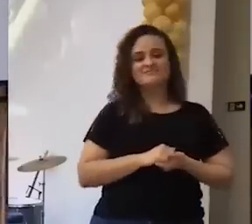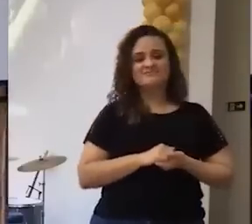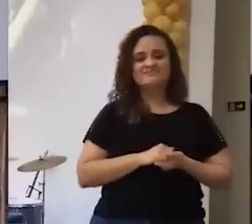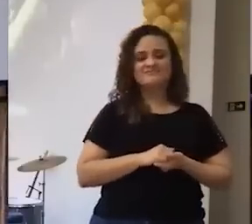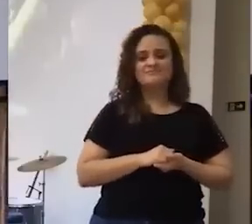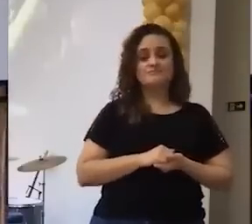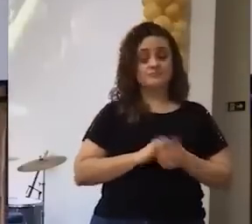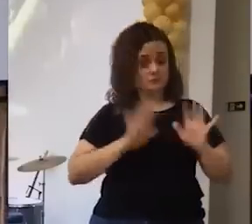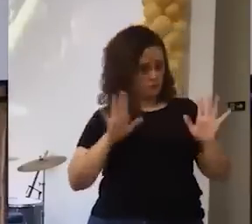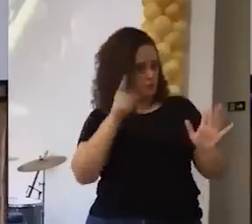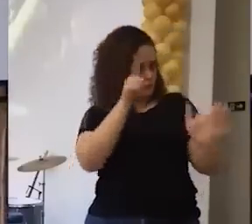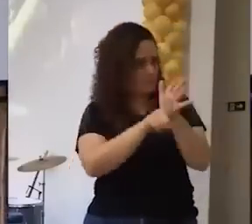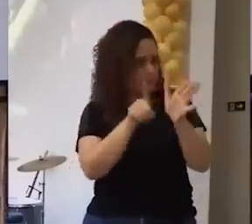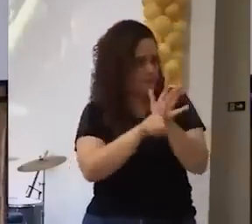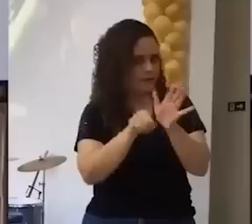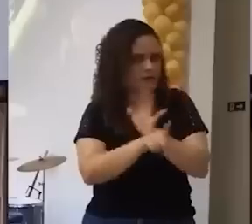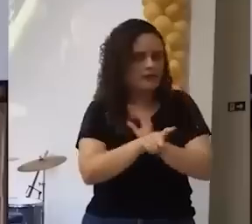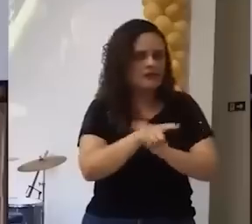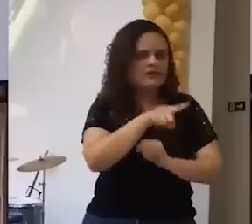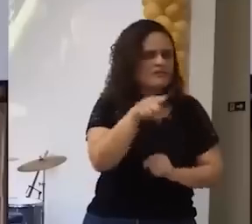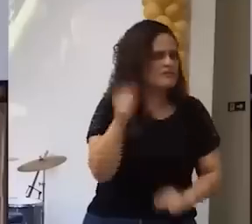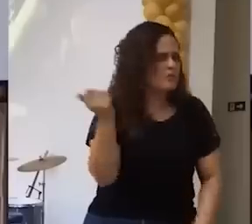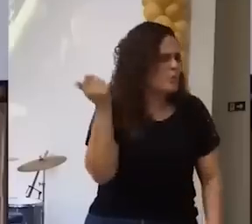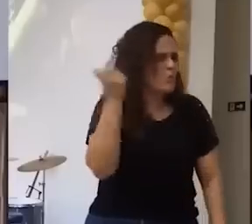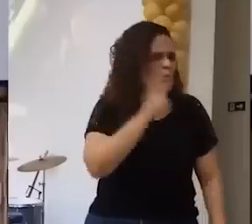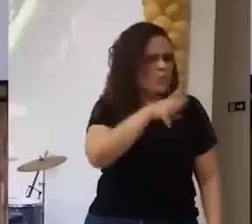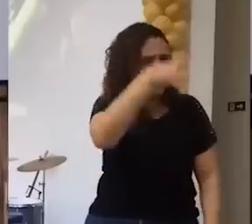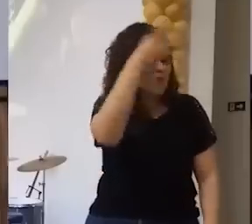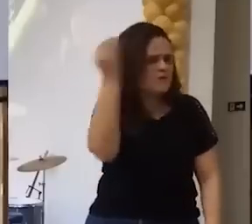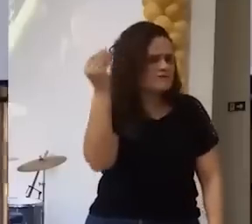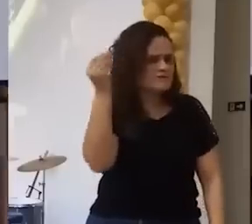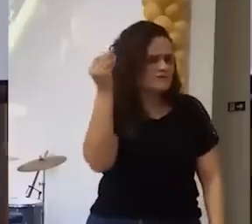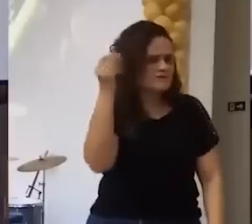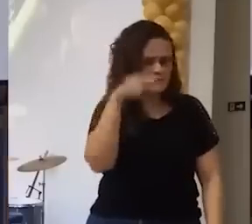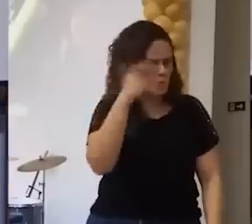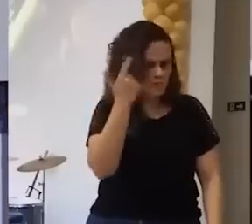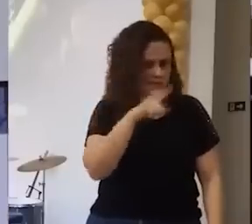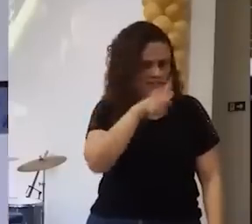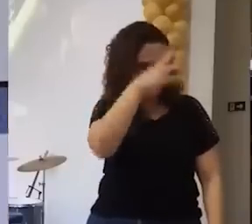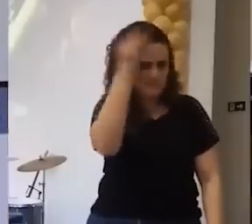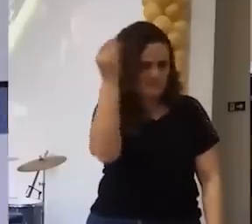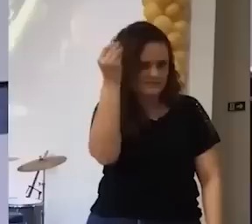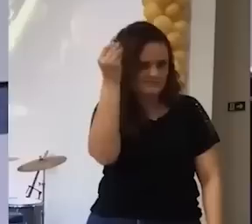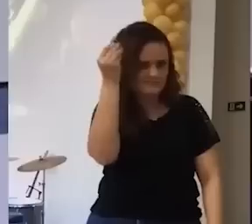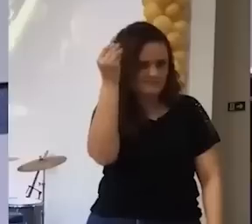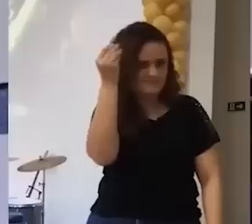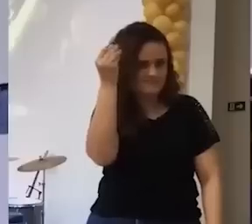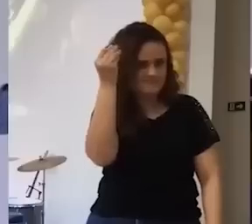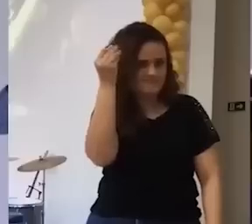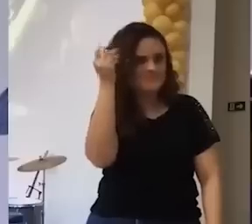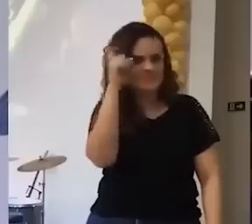Deixa eu fazer uma perguntinha: você não consegue mesmo esquecer? Não consegue?